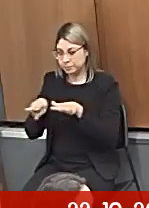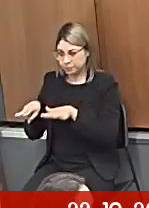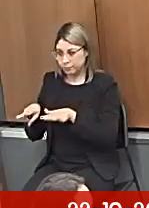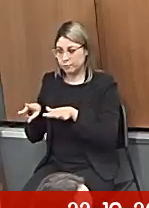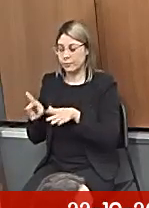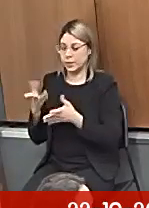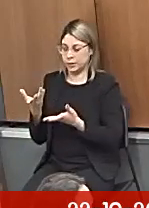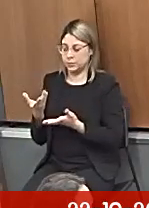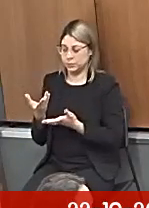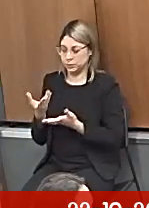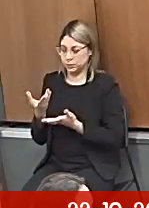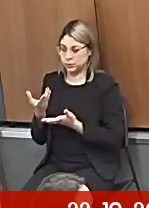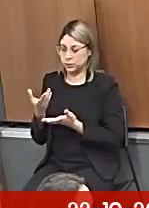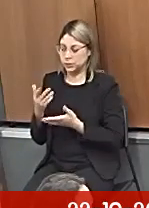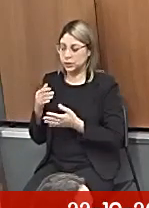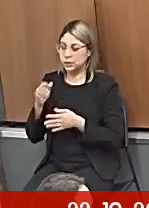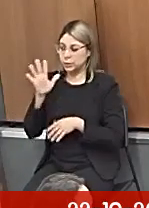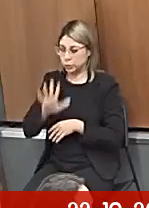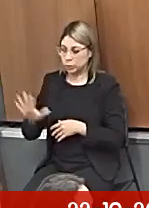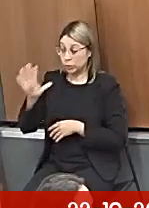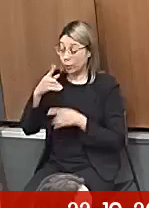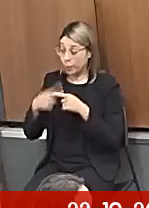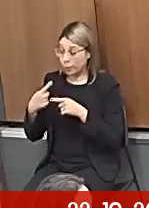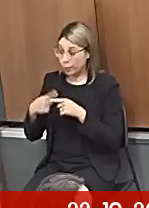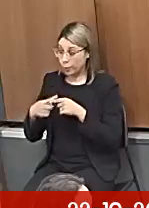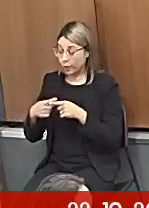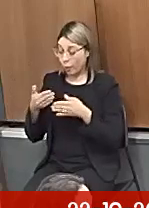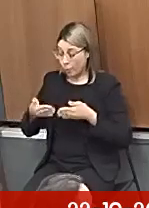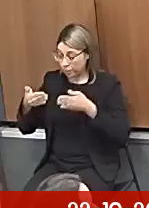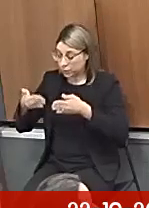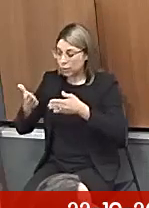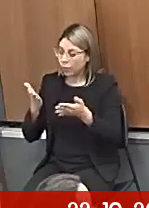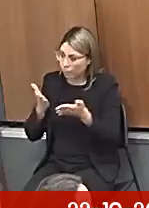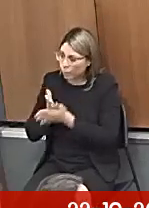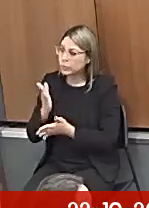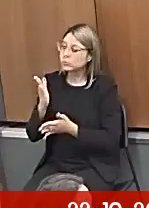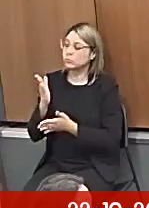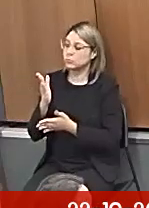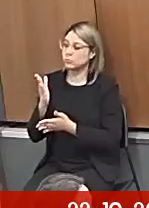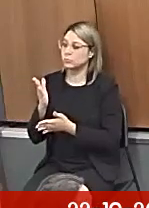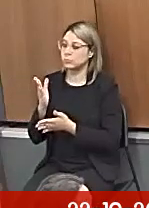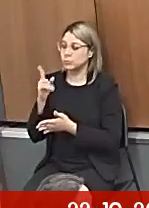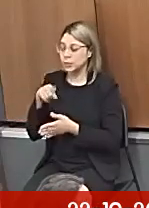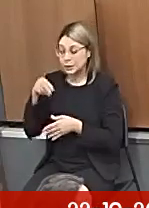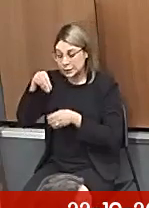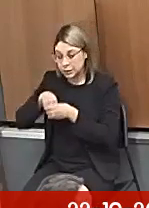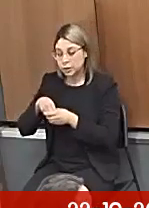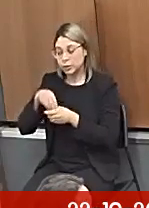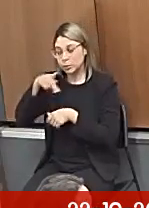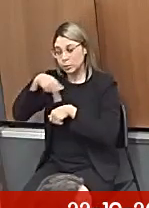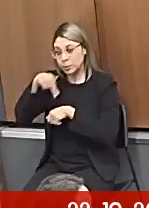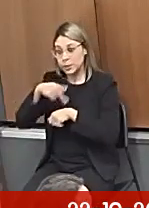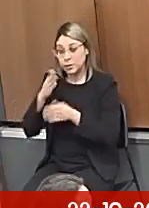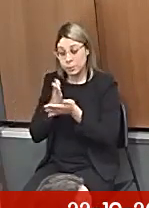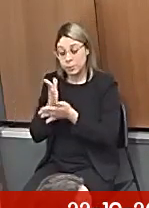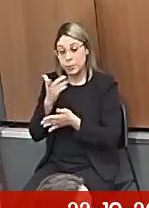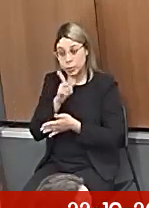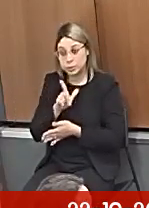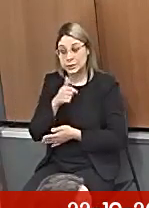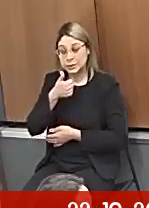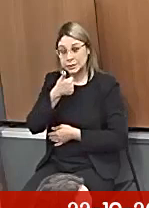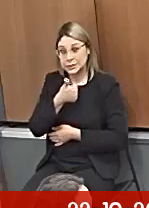a atividade dentro da Semana Nacional, porque o Ministério vai aprovar, dentro do país,